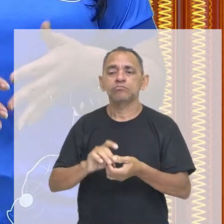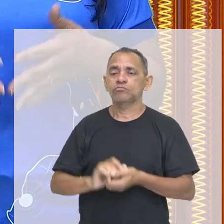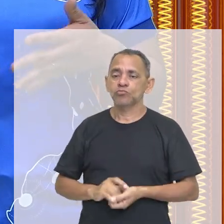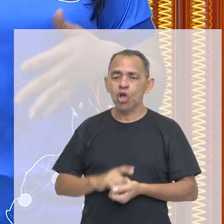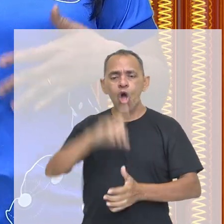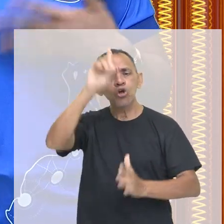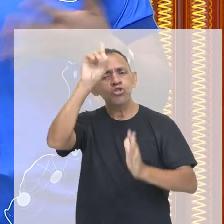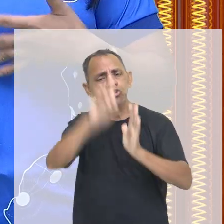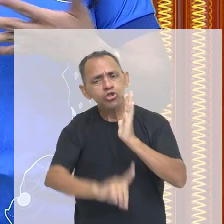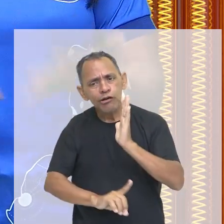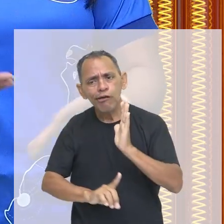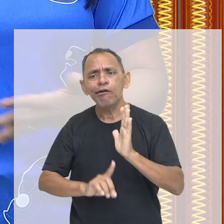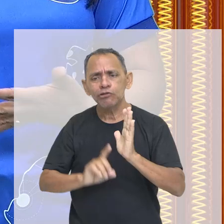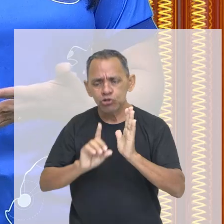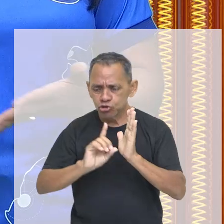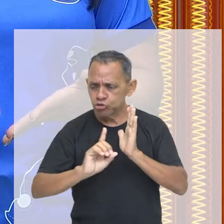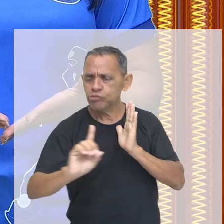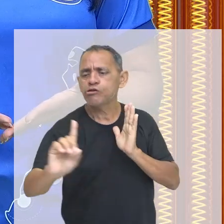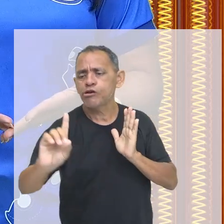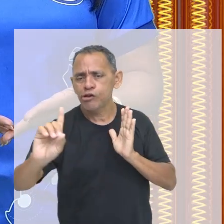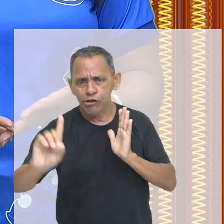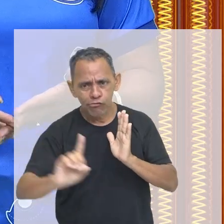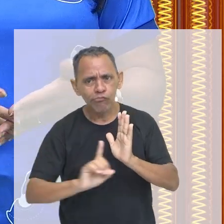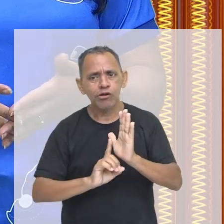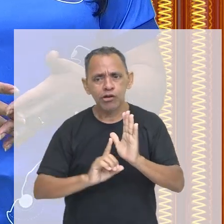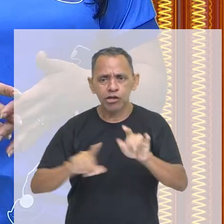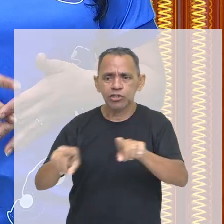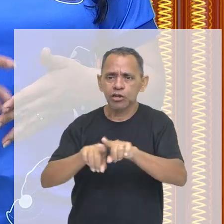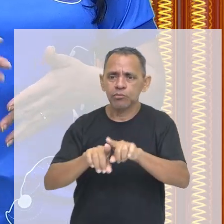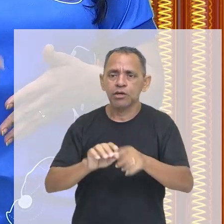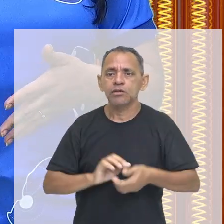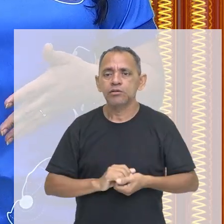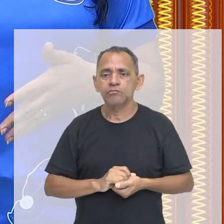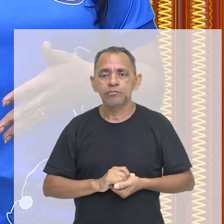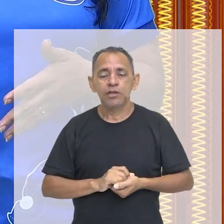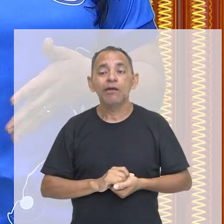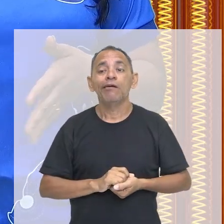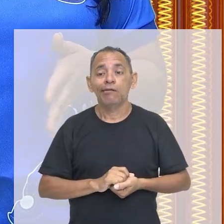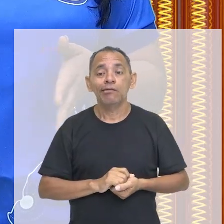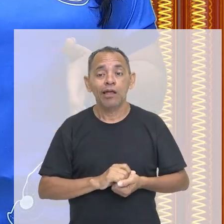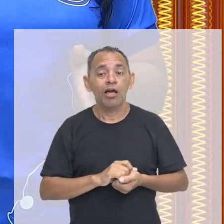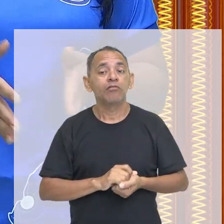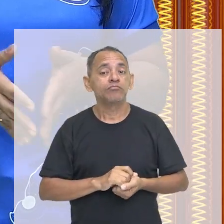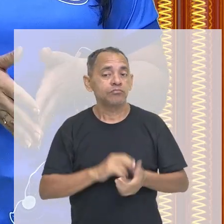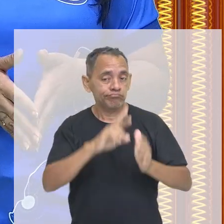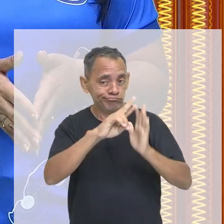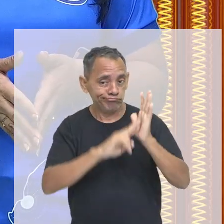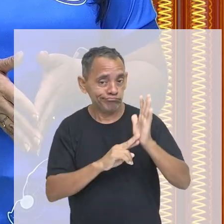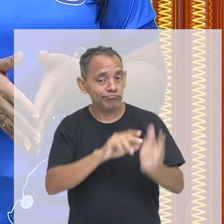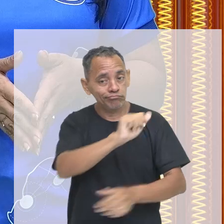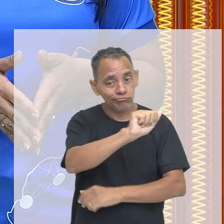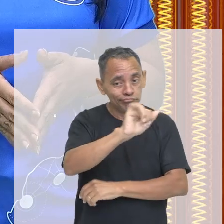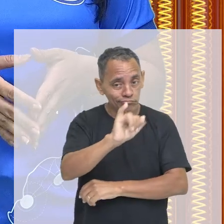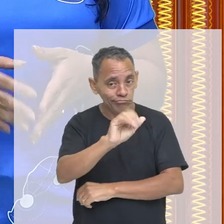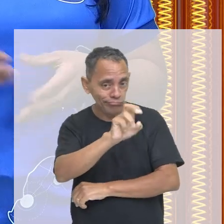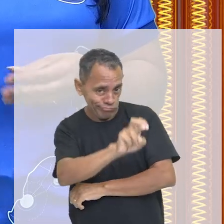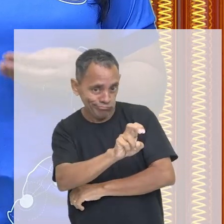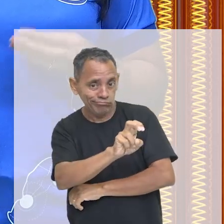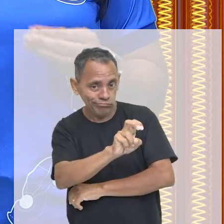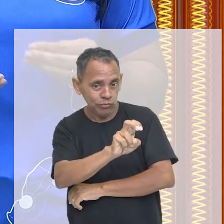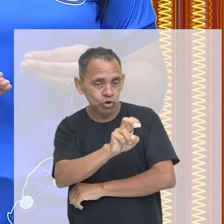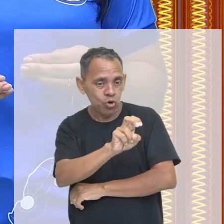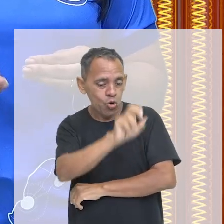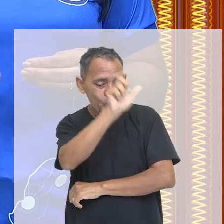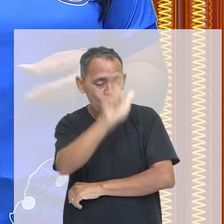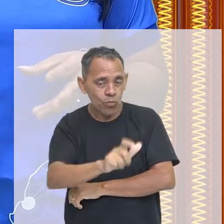justamente o direito de ir e vir, a liberdade. Então, com o AI5, o habeas corpus ele não vai existir mais. O